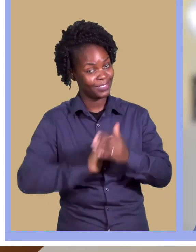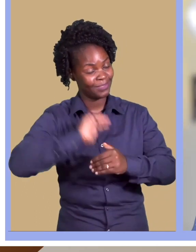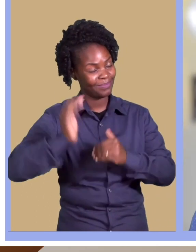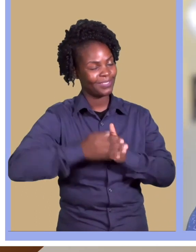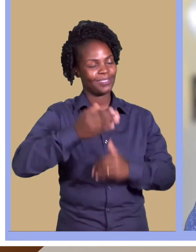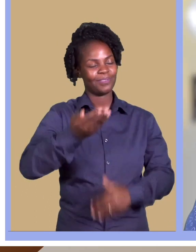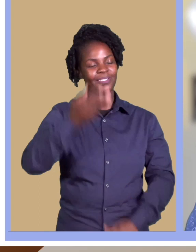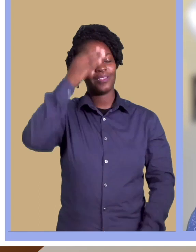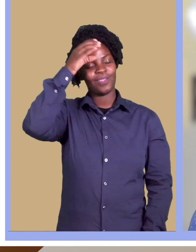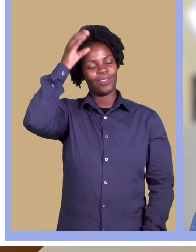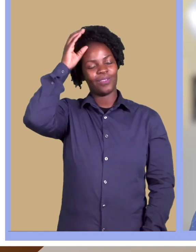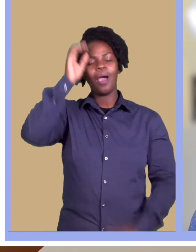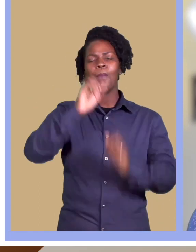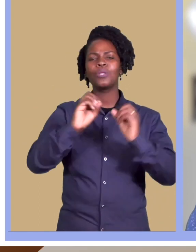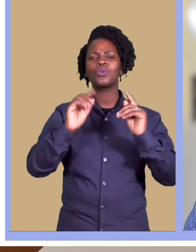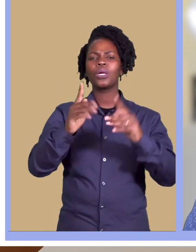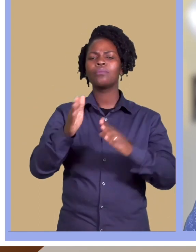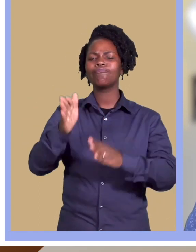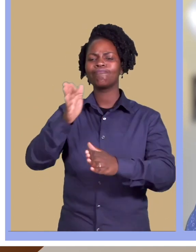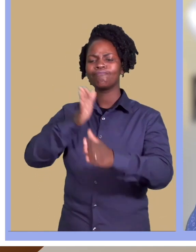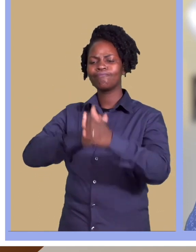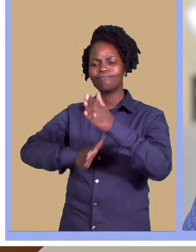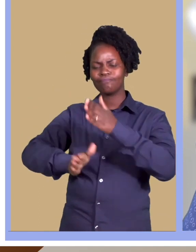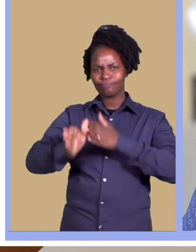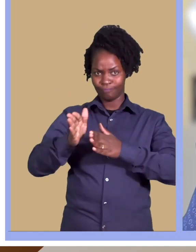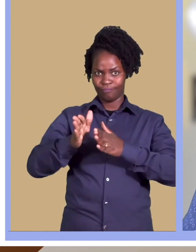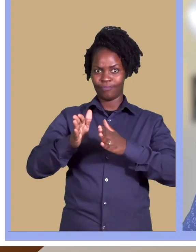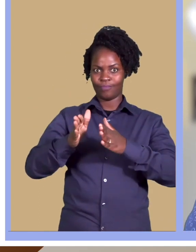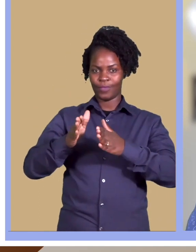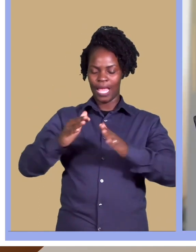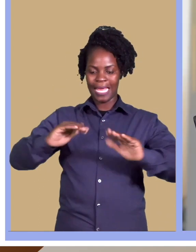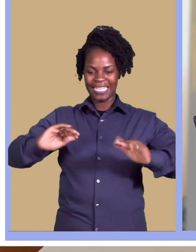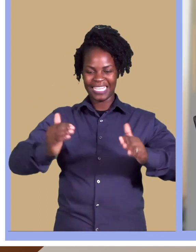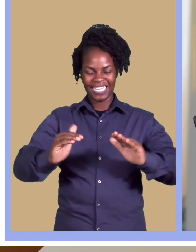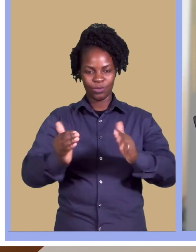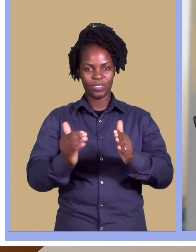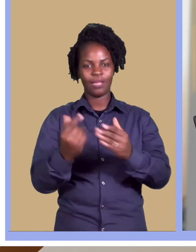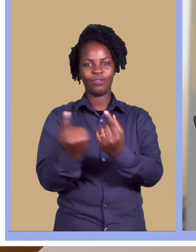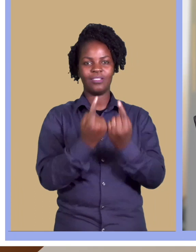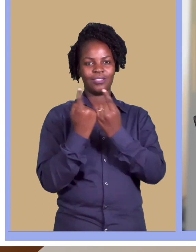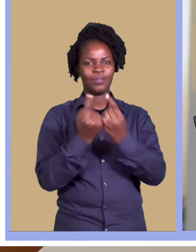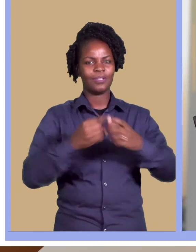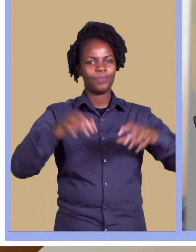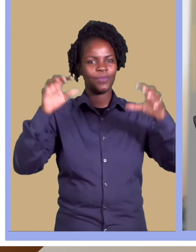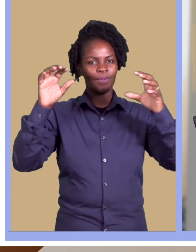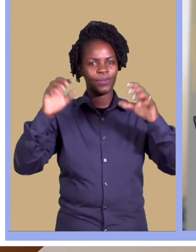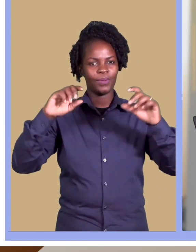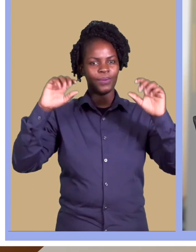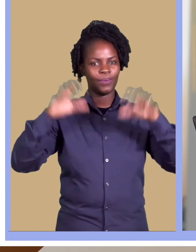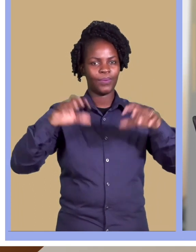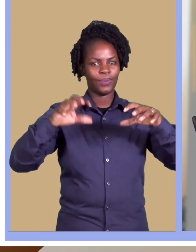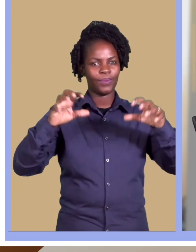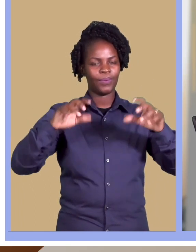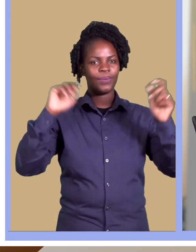da mitigação dos impactos das mudanças climáticas, o que é que ainda podemos fazer